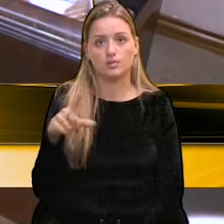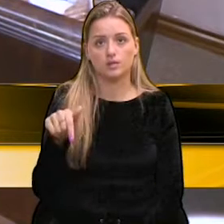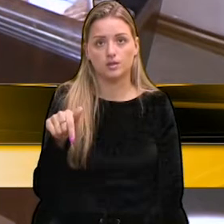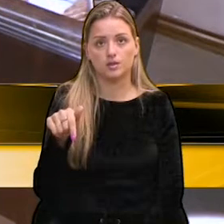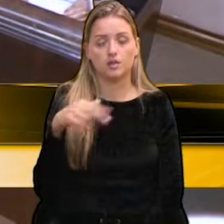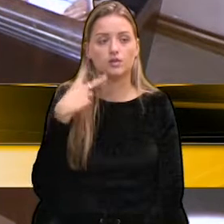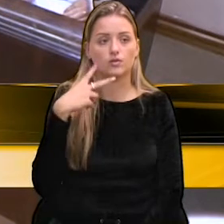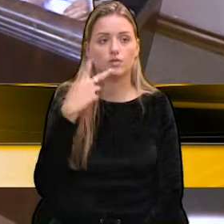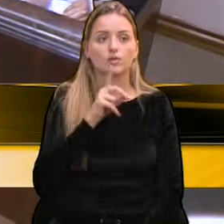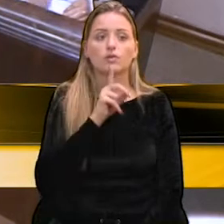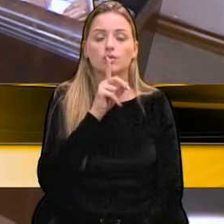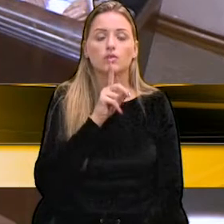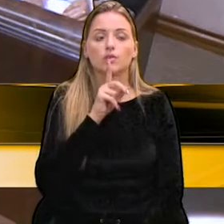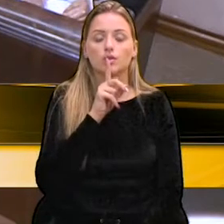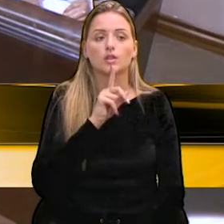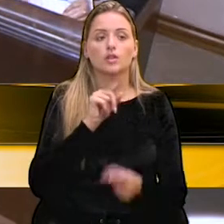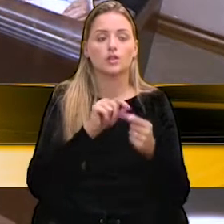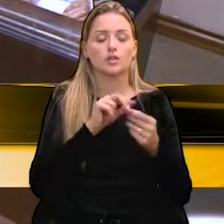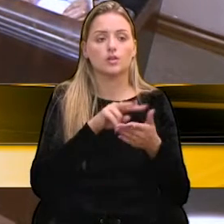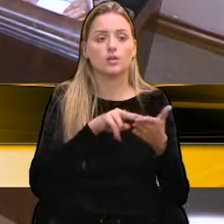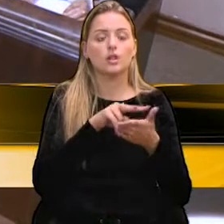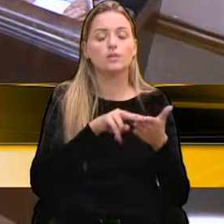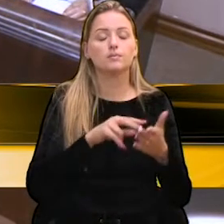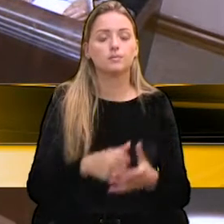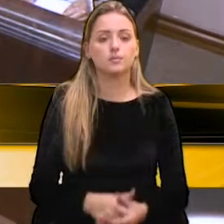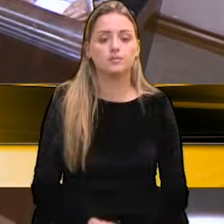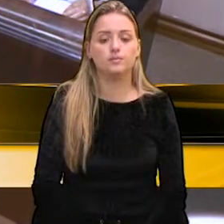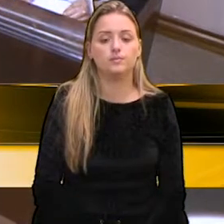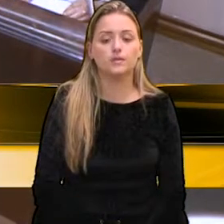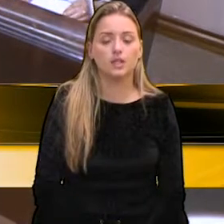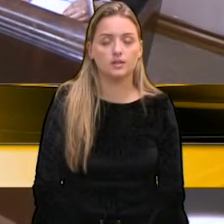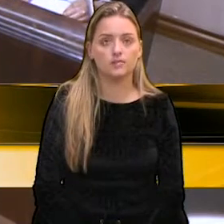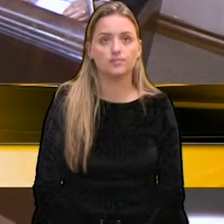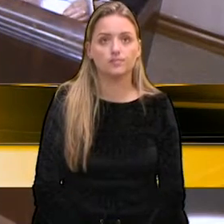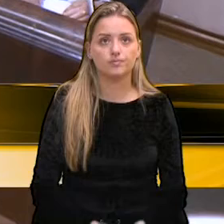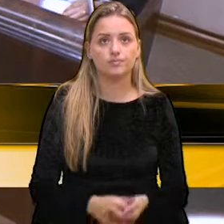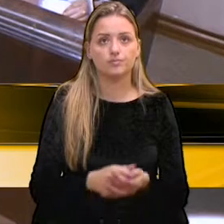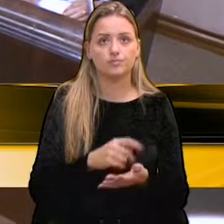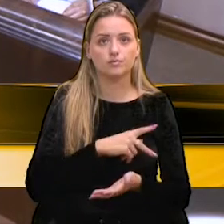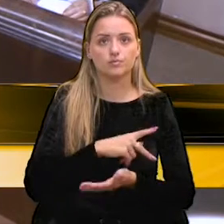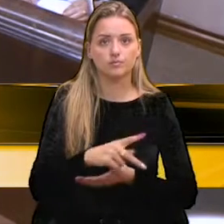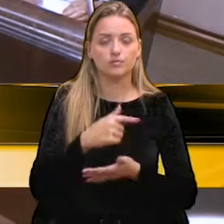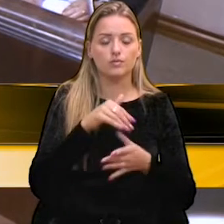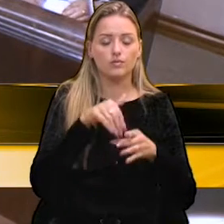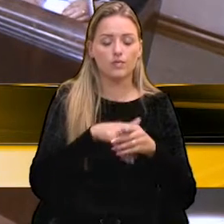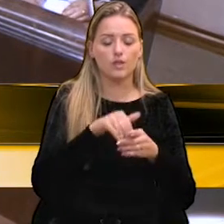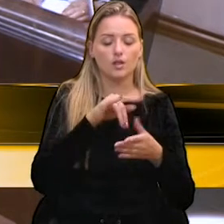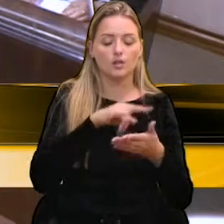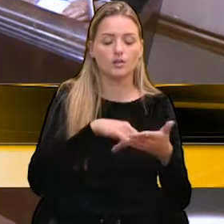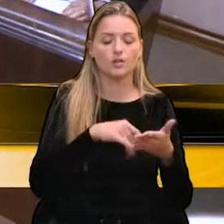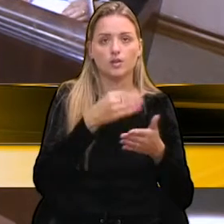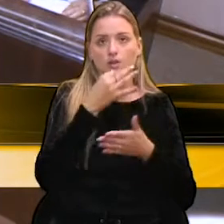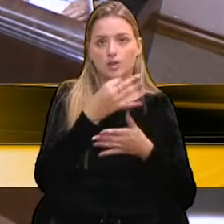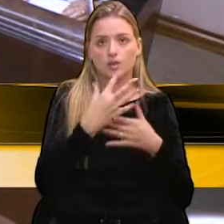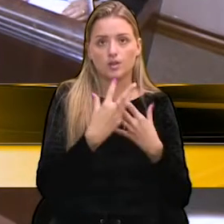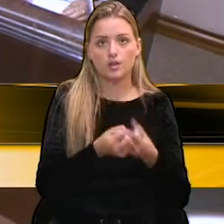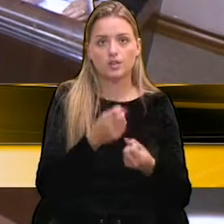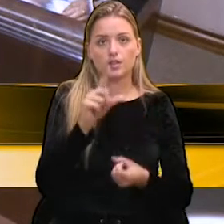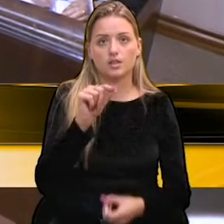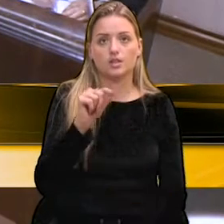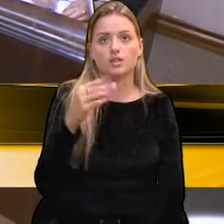SB 1/2017. Vereador Alberto Meneguzzi para a relatoria. Senhor presidente, o parecer é favorável ao projeto de lei complementar